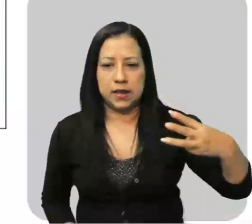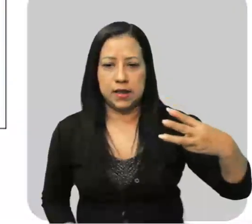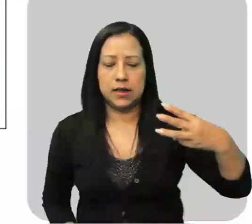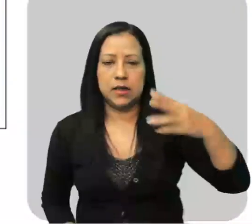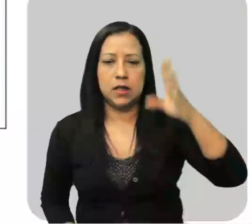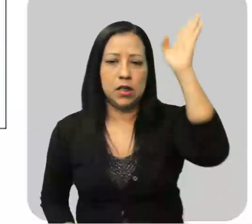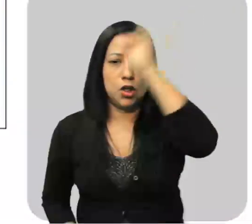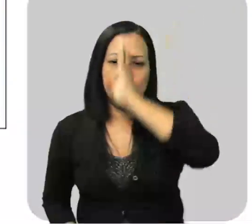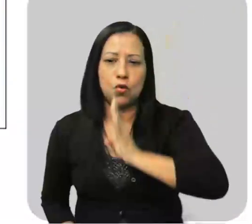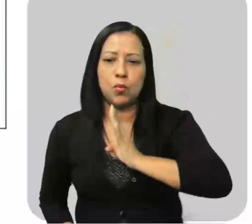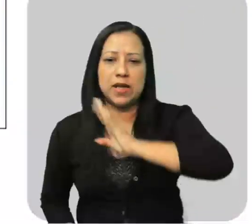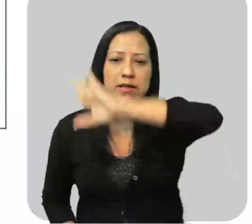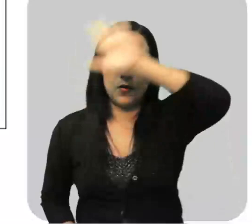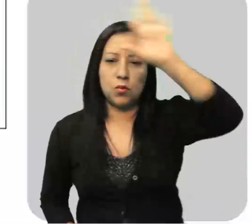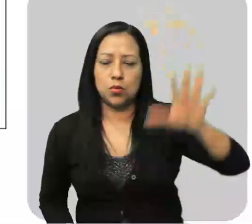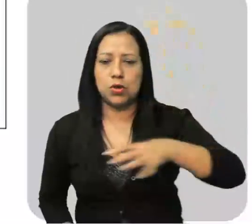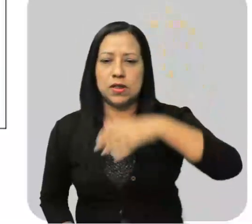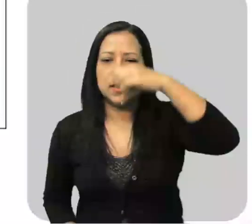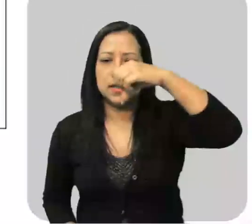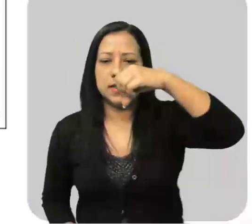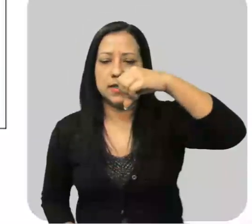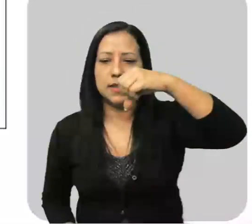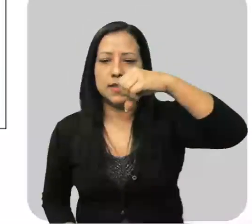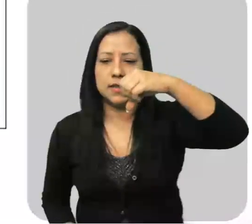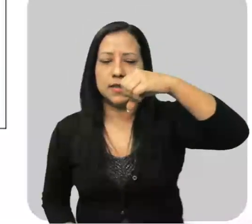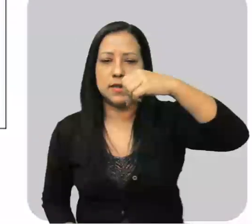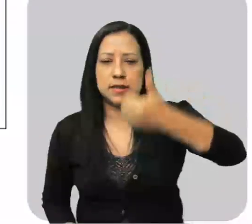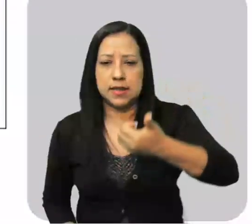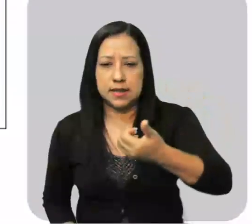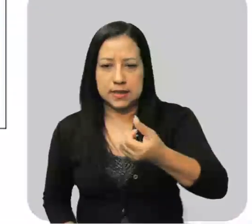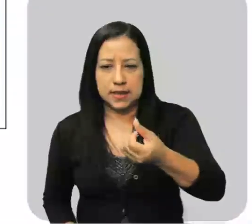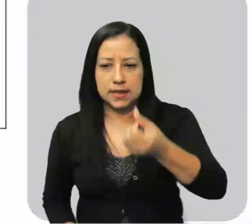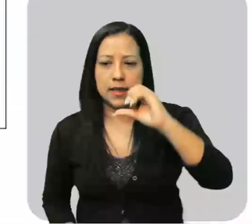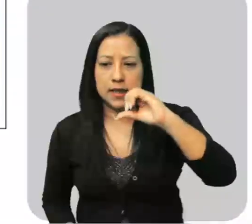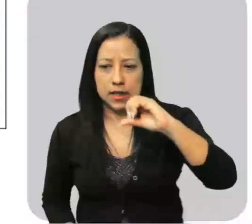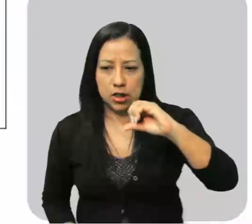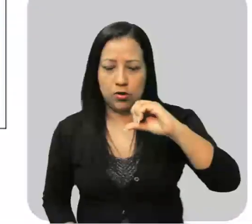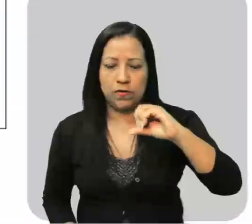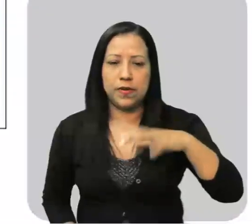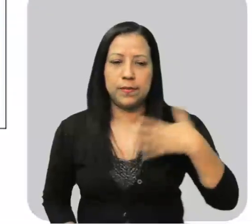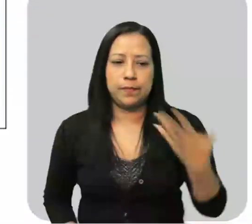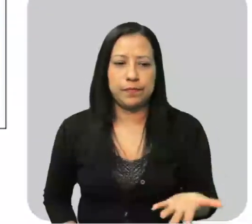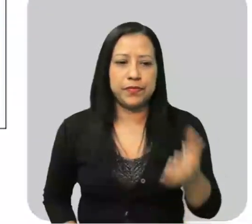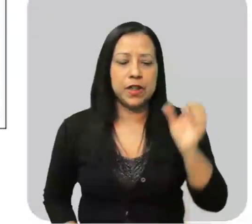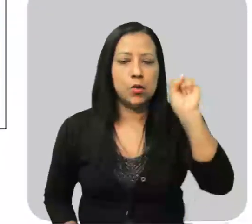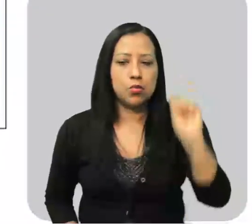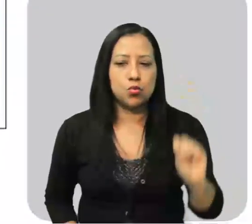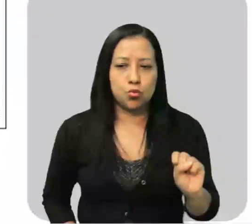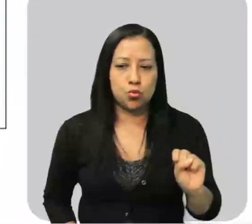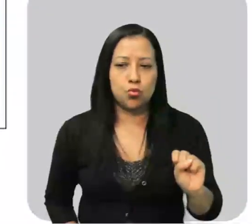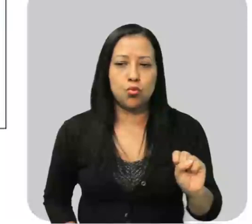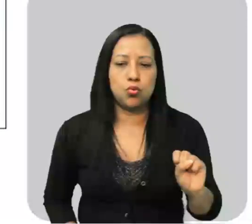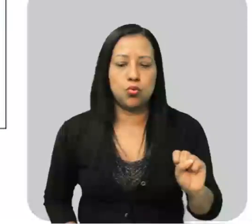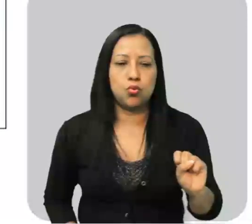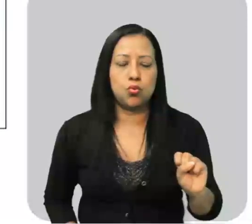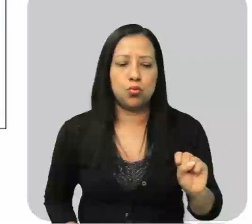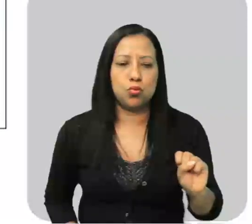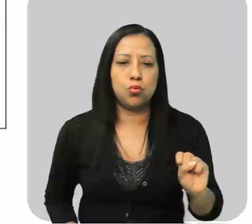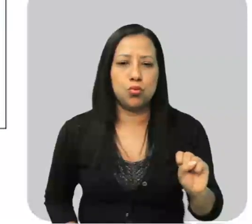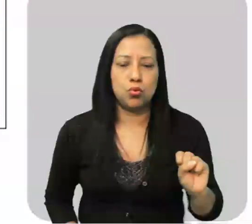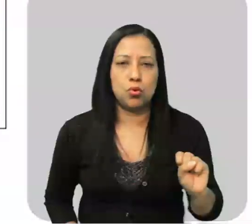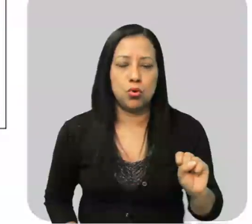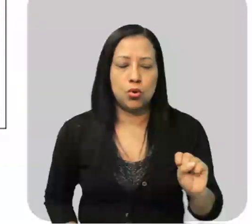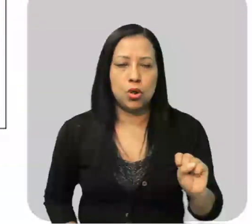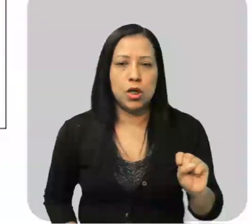Centro-Oeste. Ok? Esse é o percentual de municípios com iniciativa de coleta seletiva por região. Então, no Sul,